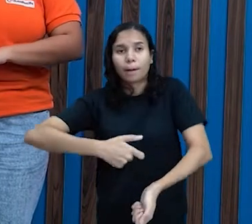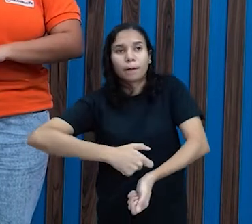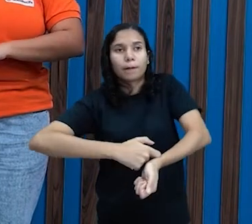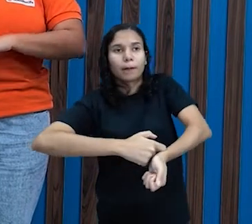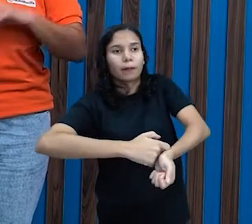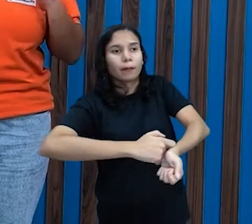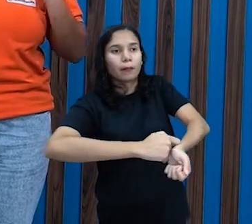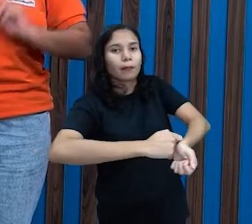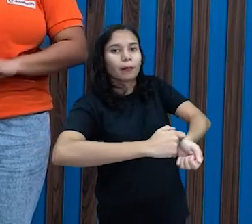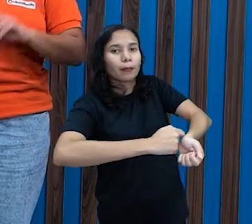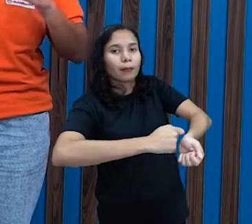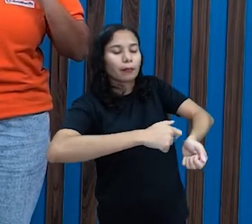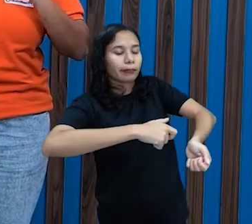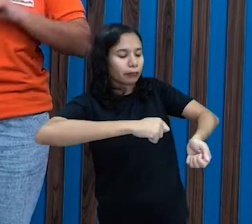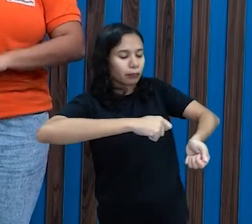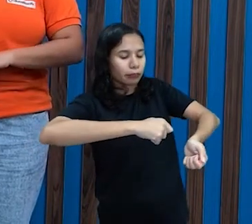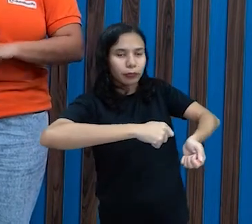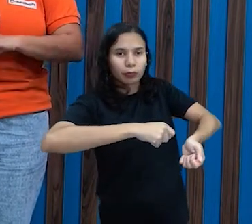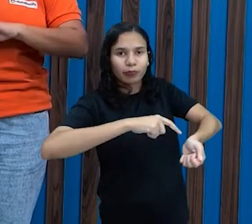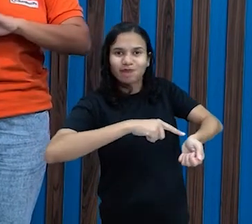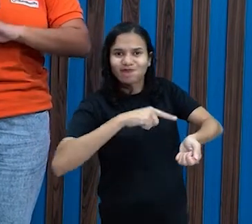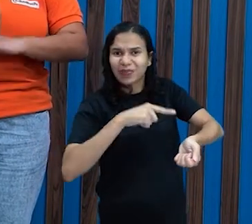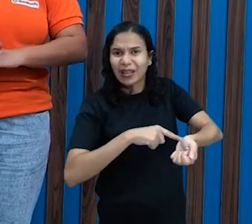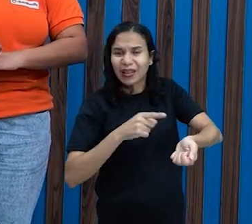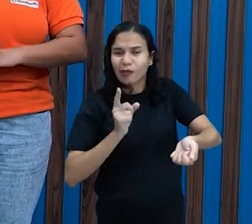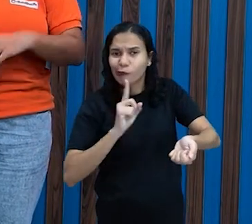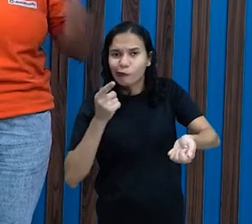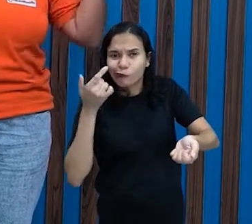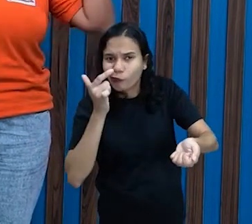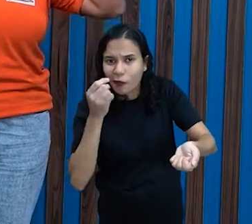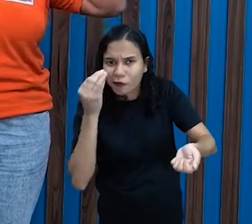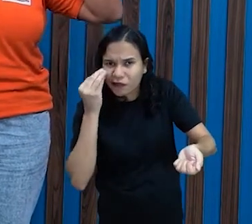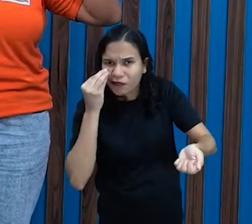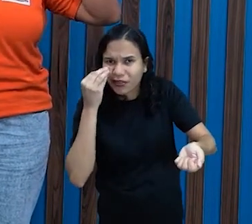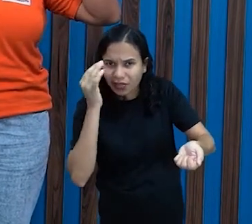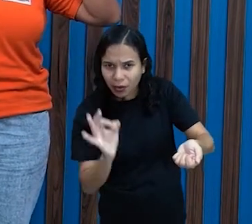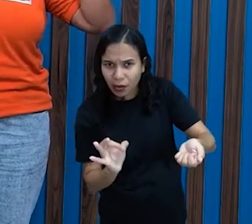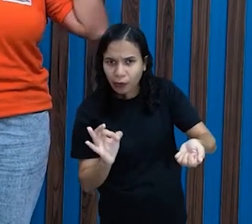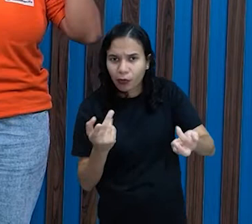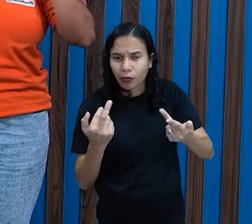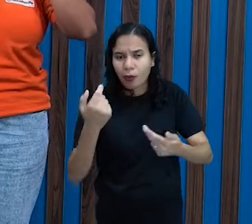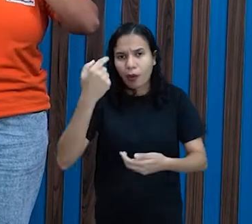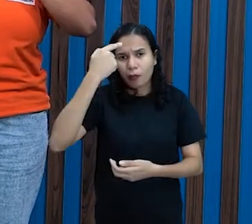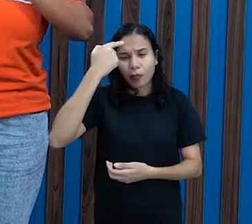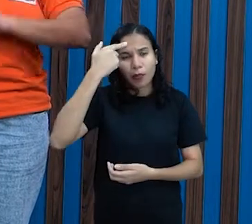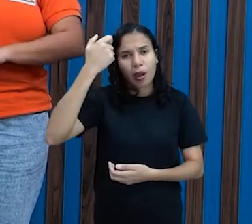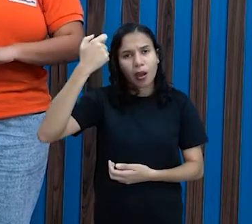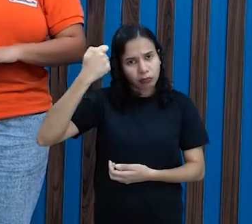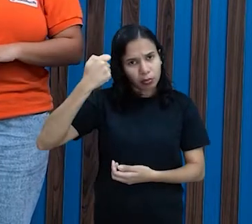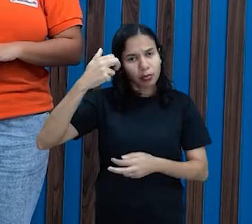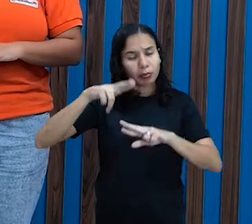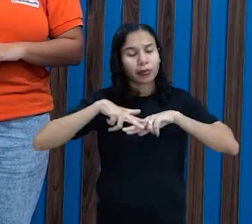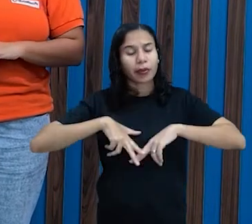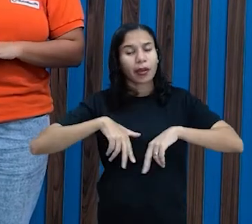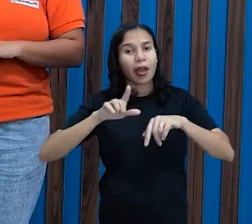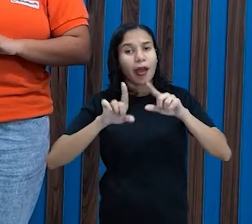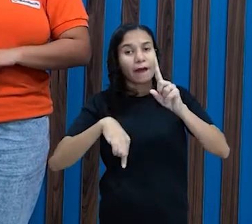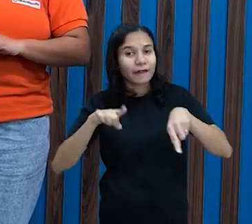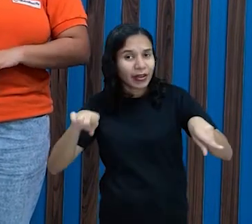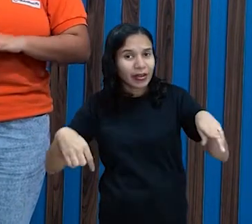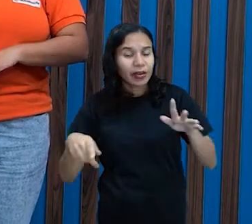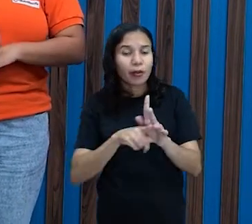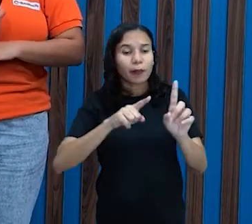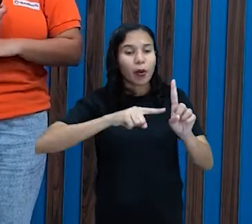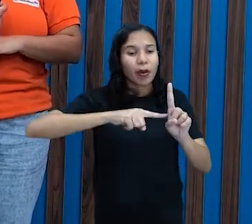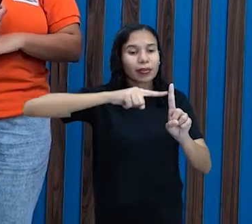pulso, que é muito menos eficaz do que pela testa. Porque a variação de temperatura